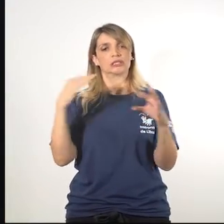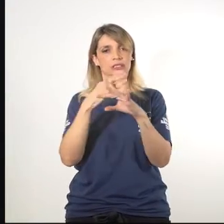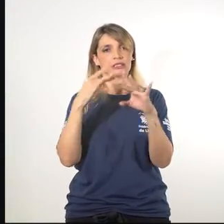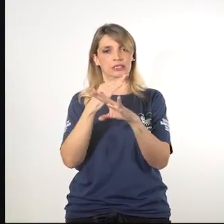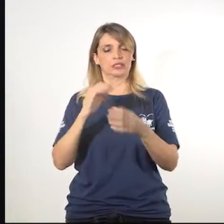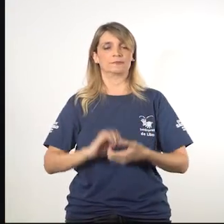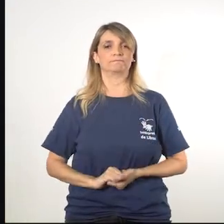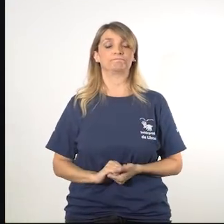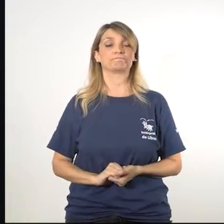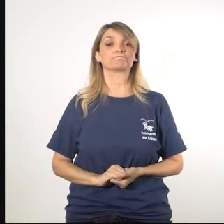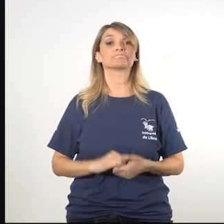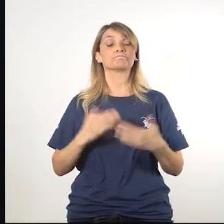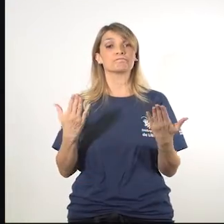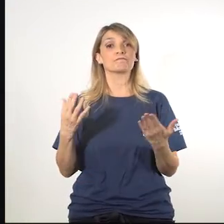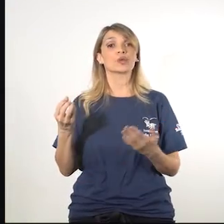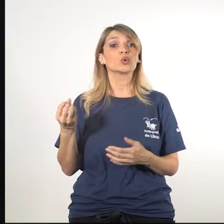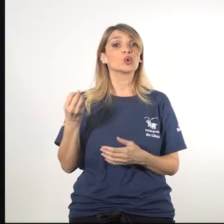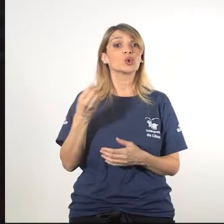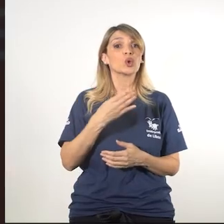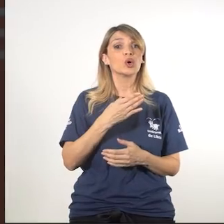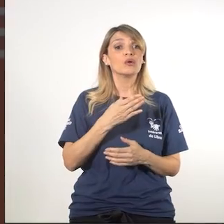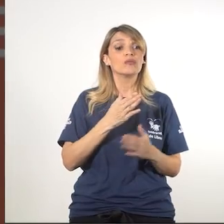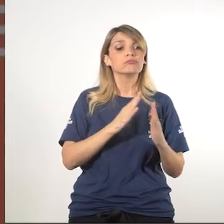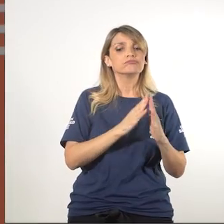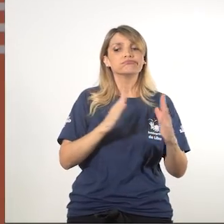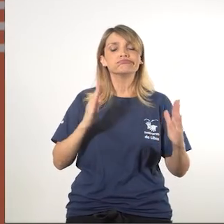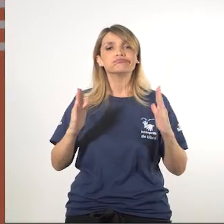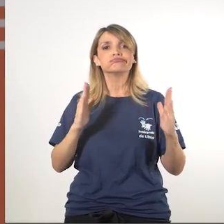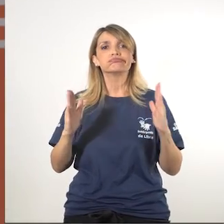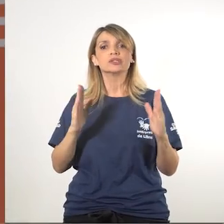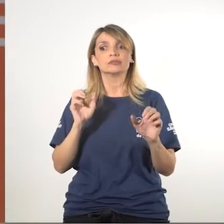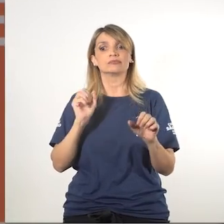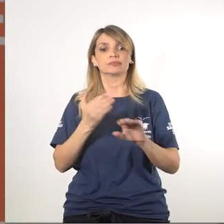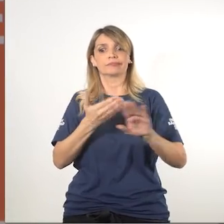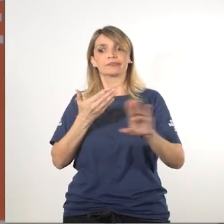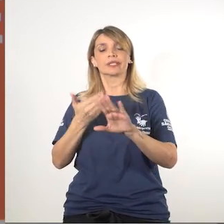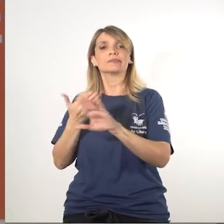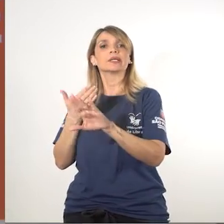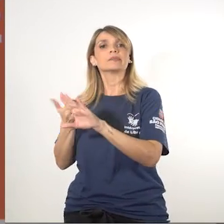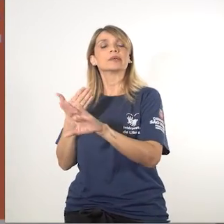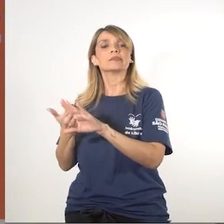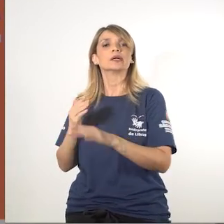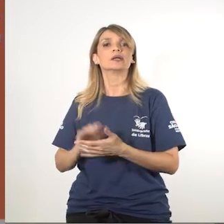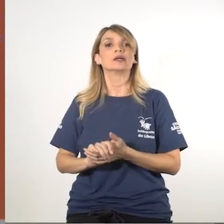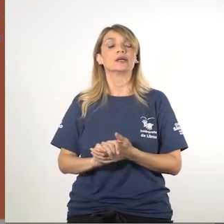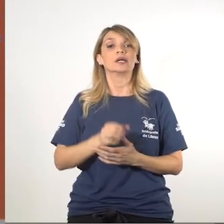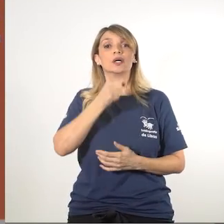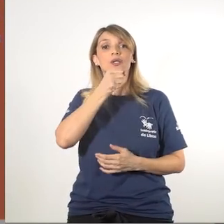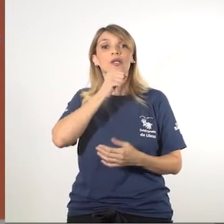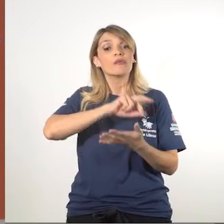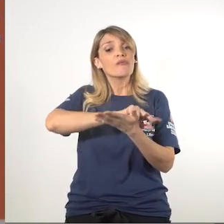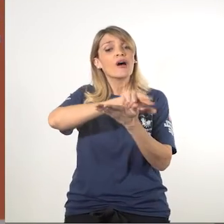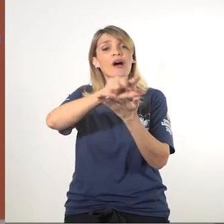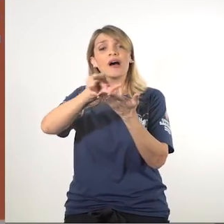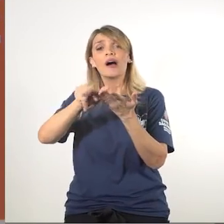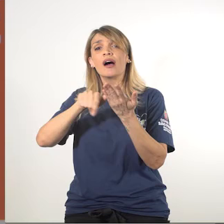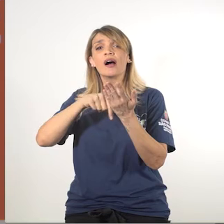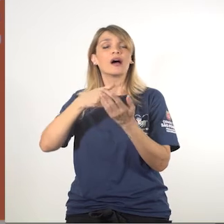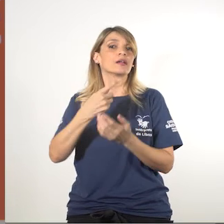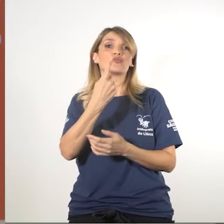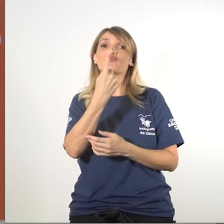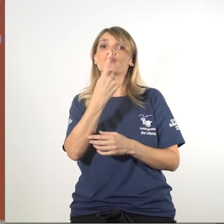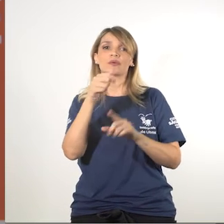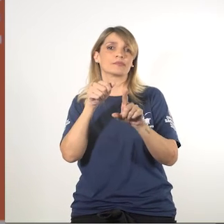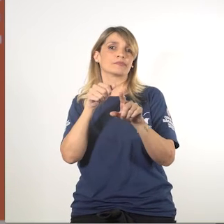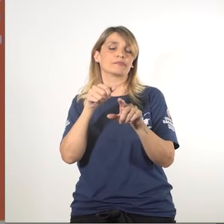Sobre as novas medidas de restrição, nós temos algumas questões de diferentes jornalistas, a gente vai tentar incluir tudo numa única